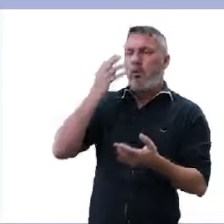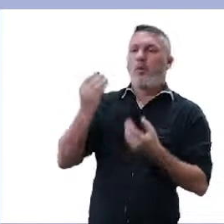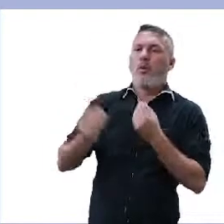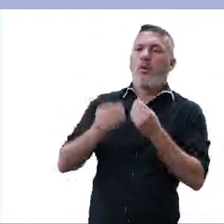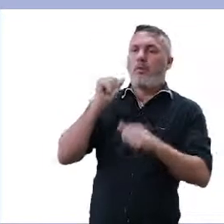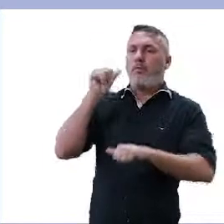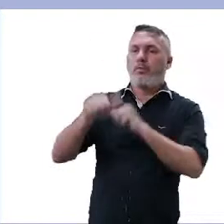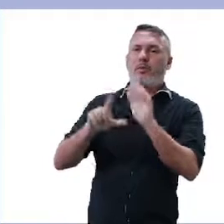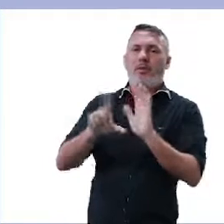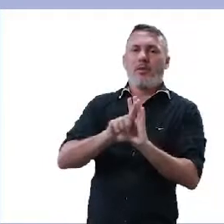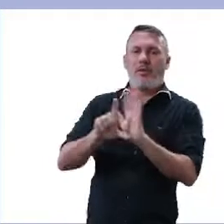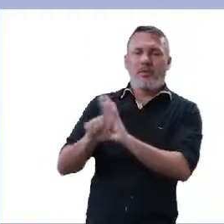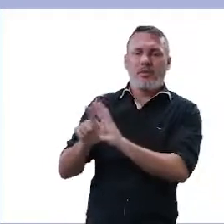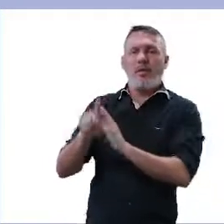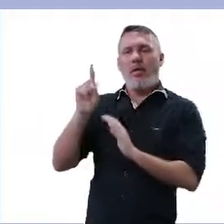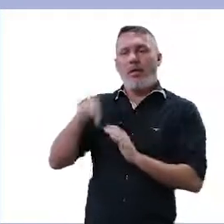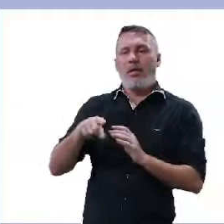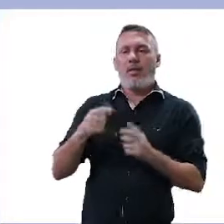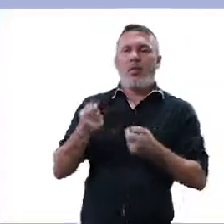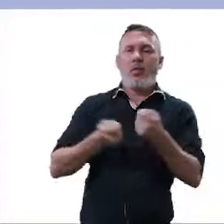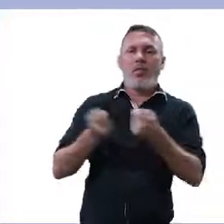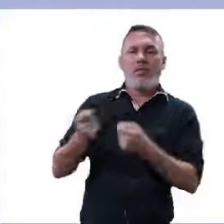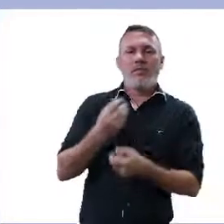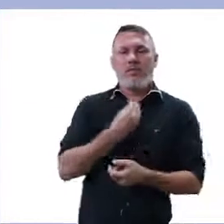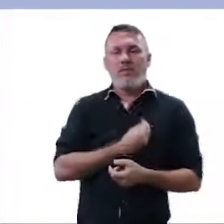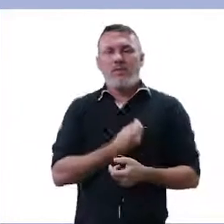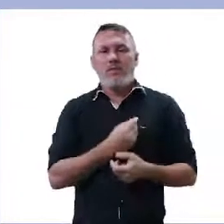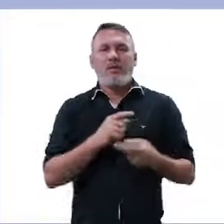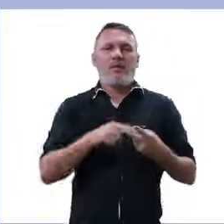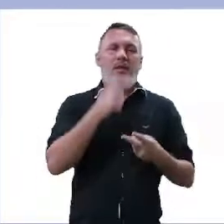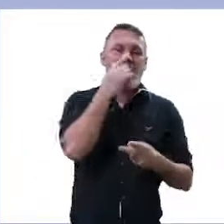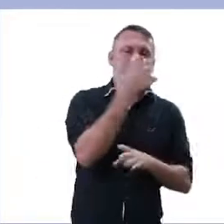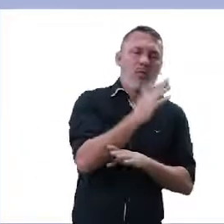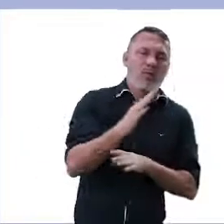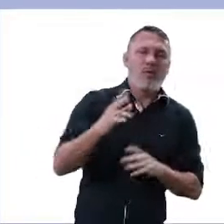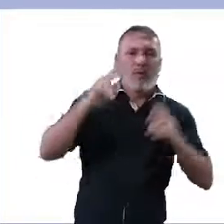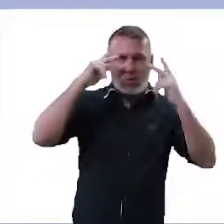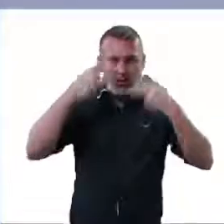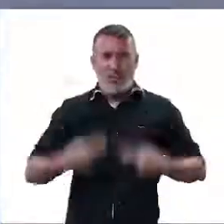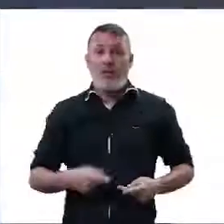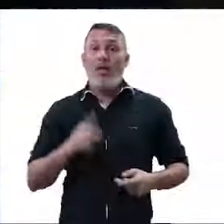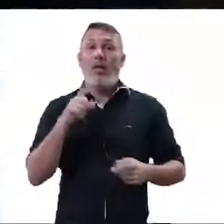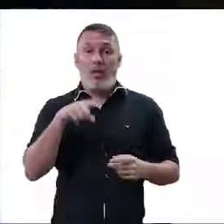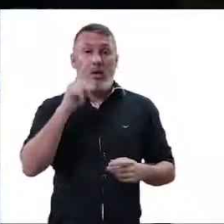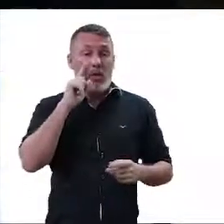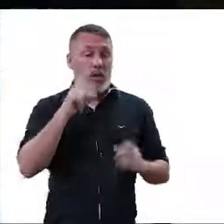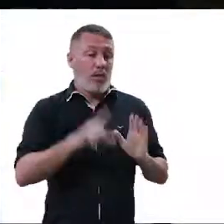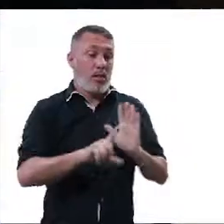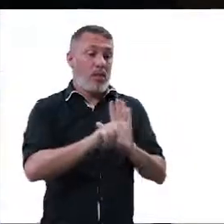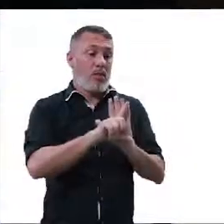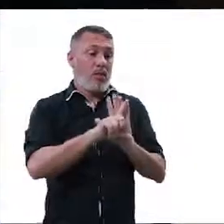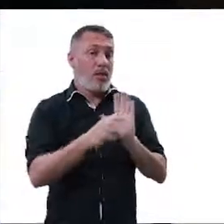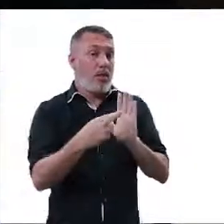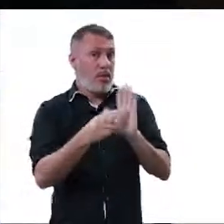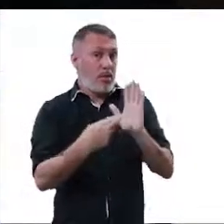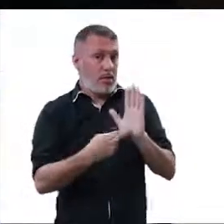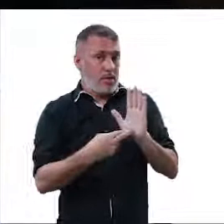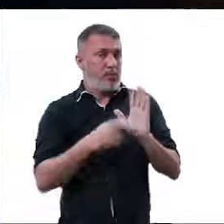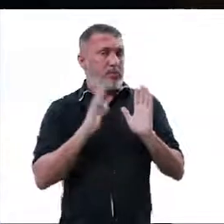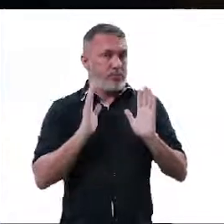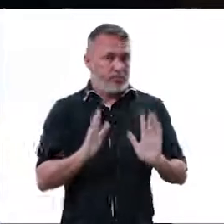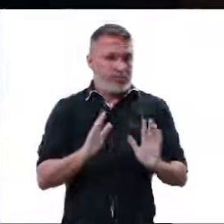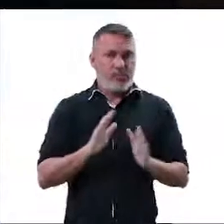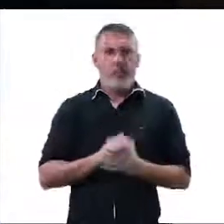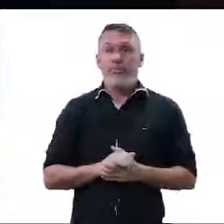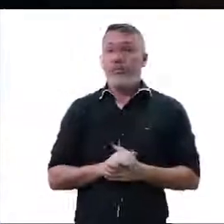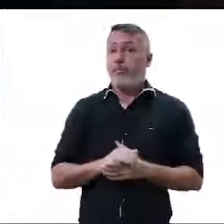base da regulamentação da vida do homem, da natureza e do próprio universo. Leis, regras, certo? Então,